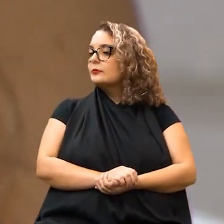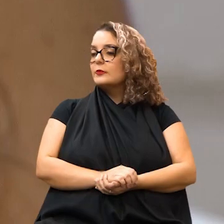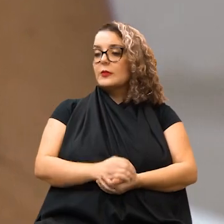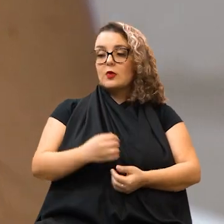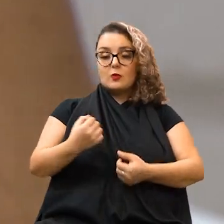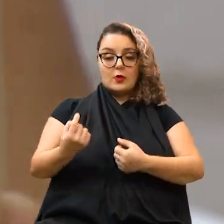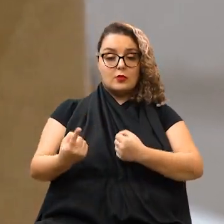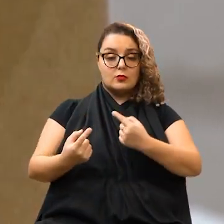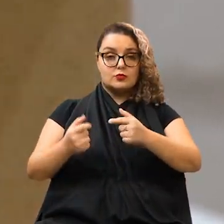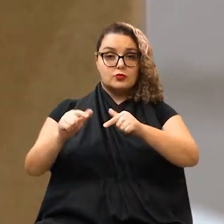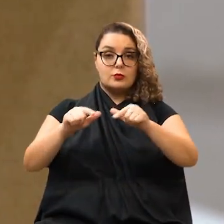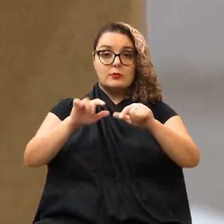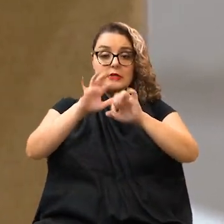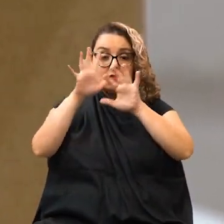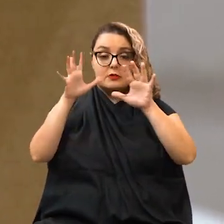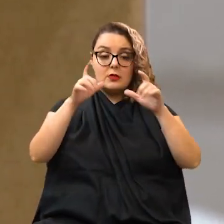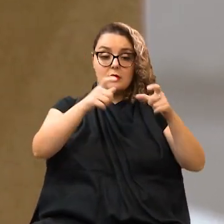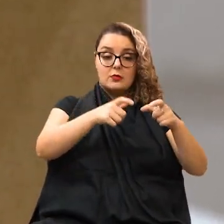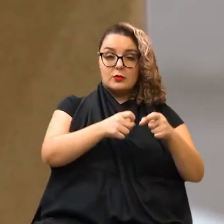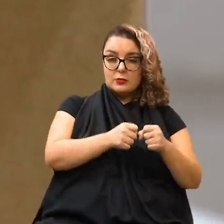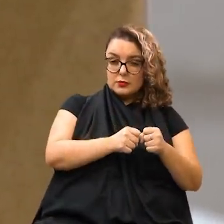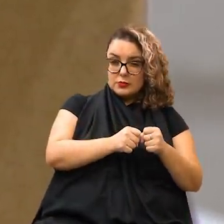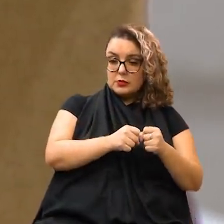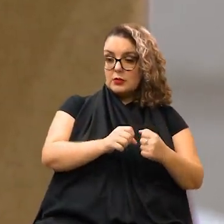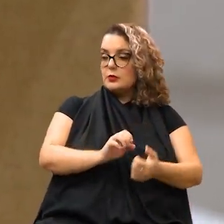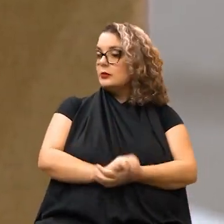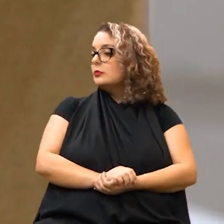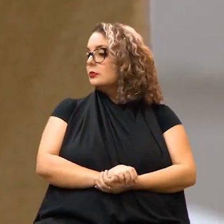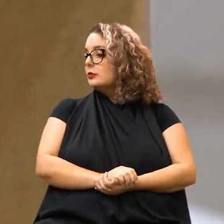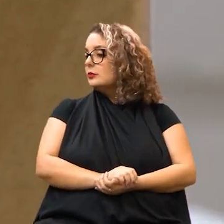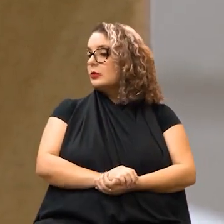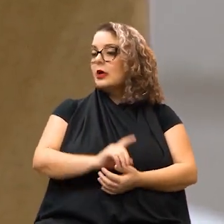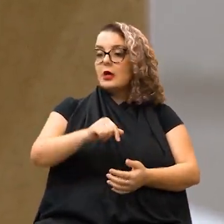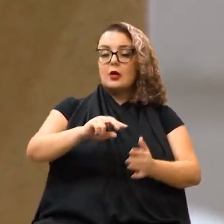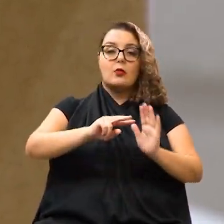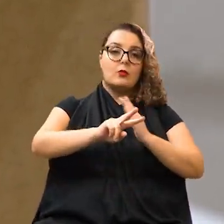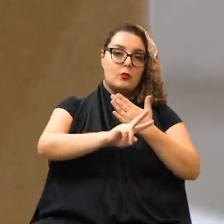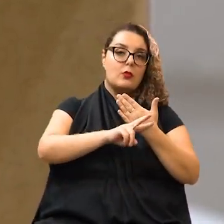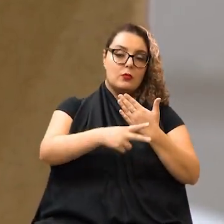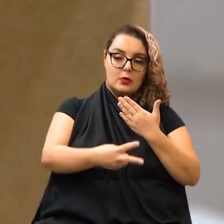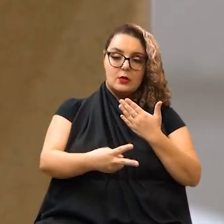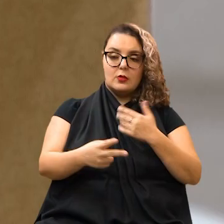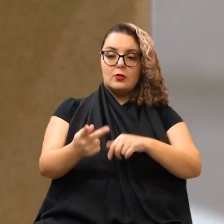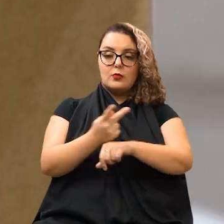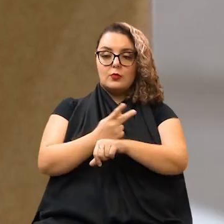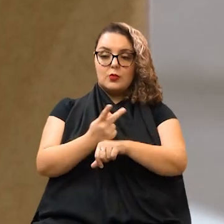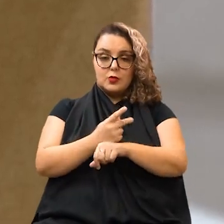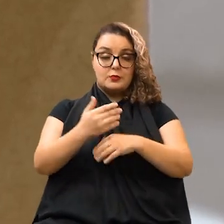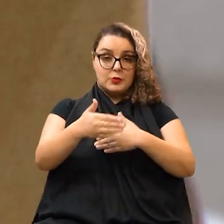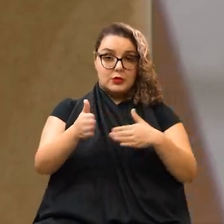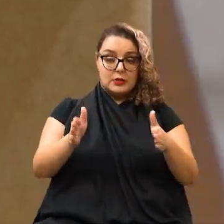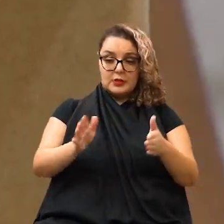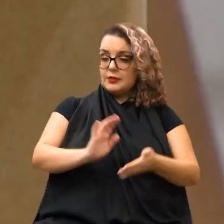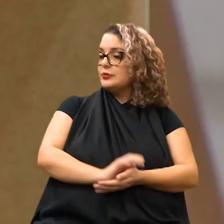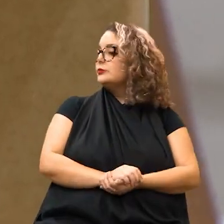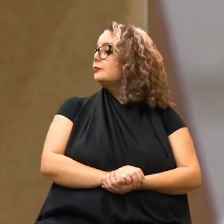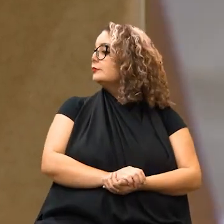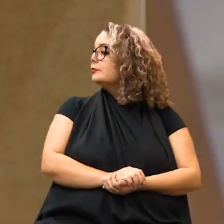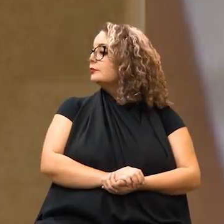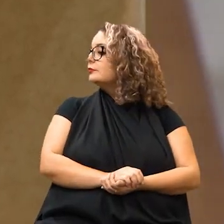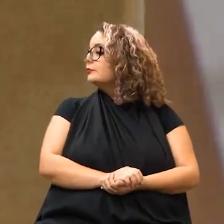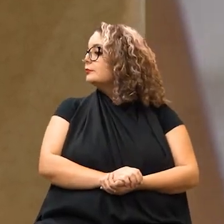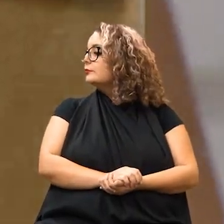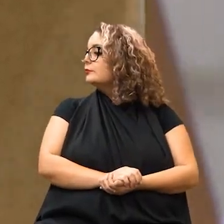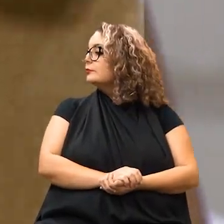Então, alguns lugares vão ficar mais claros, outros lugares vão ficar mais escuros. Esse é o efeito que a gente está buscando aqui nessa caixa.